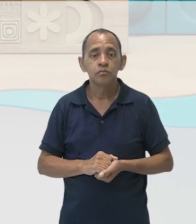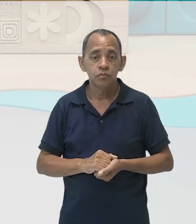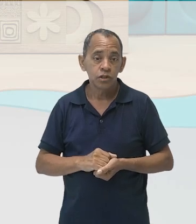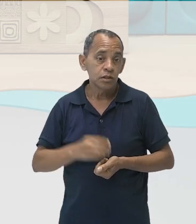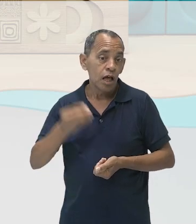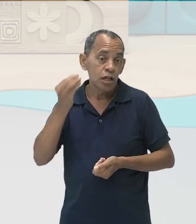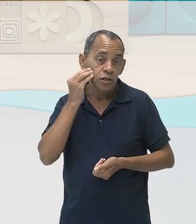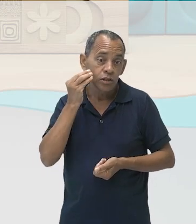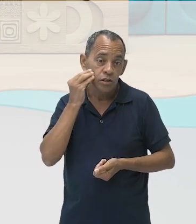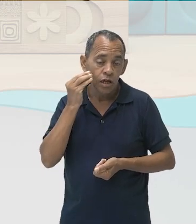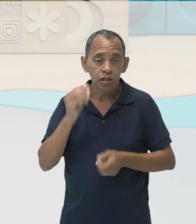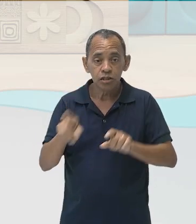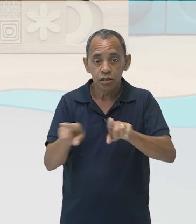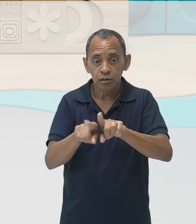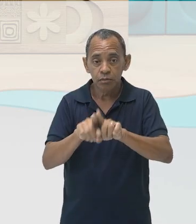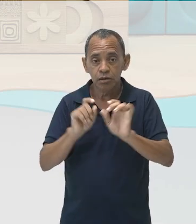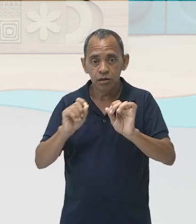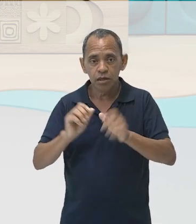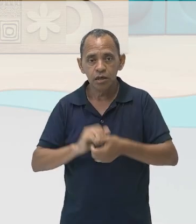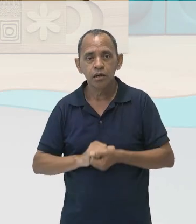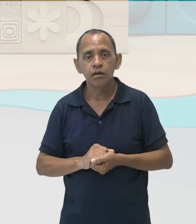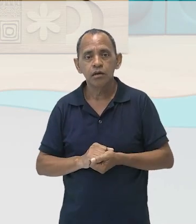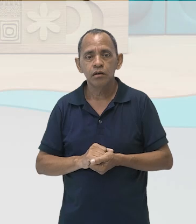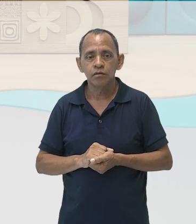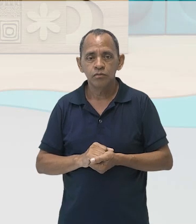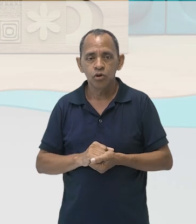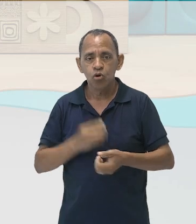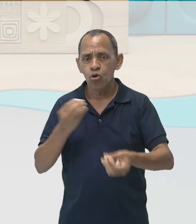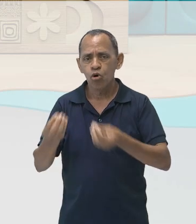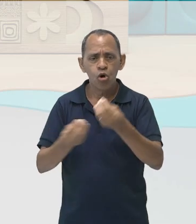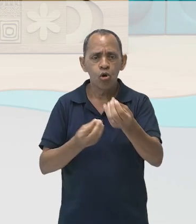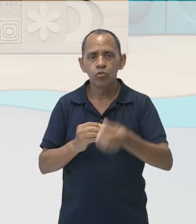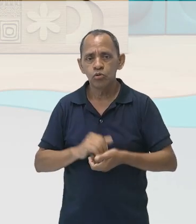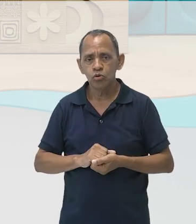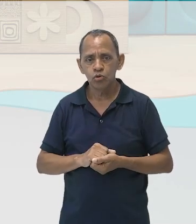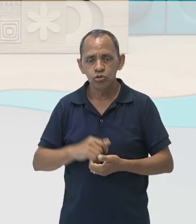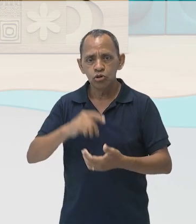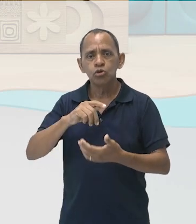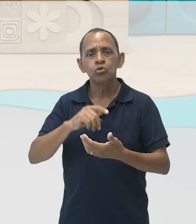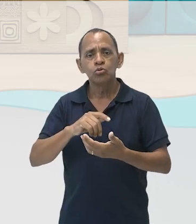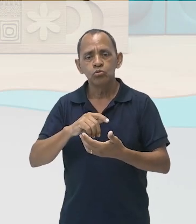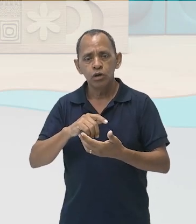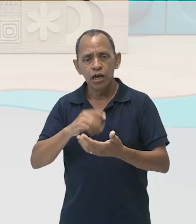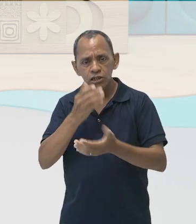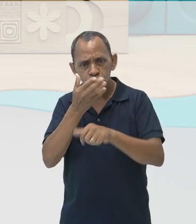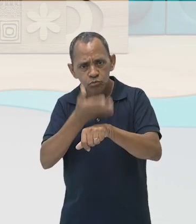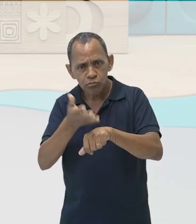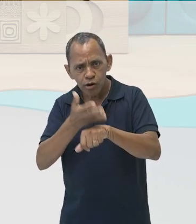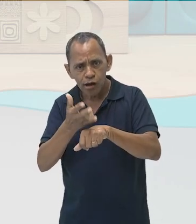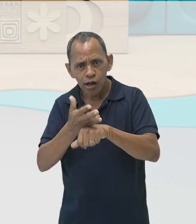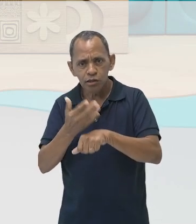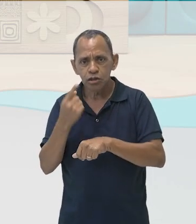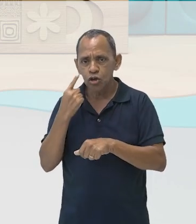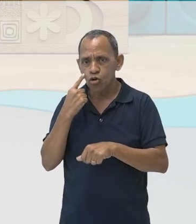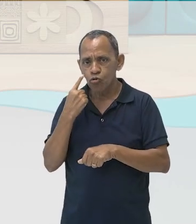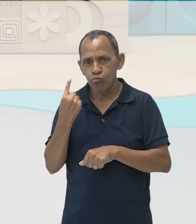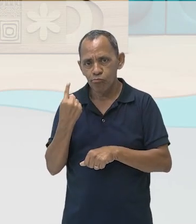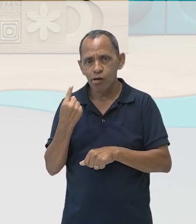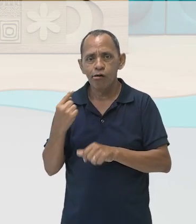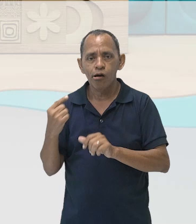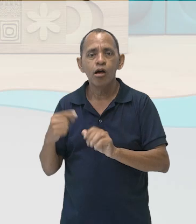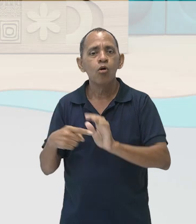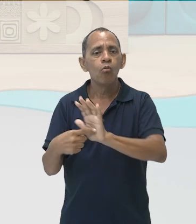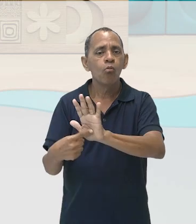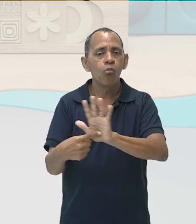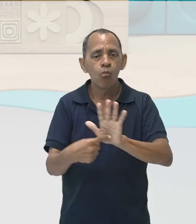elas vão variar de acordo com esses parâmetros aí que está elencados para vocês, como por exemplo, para